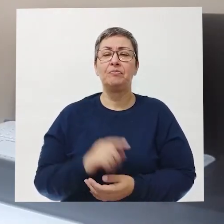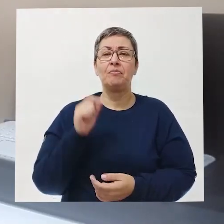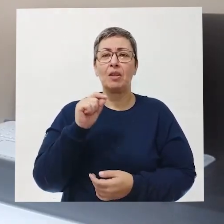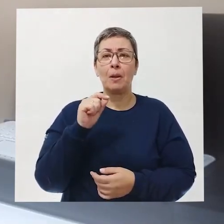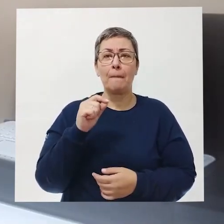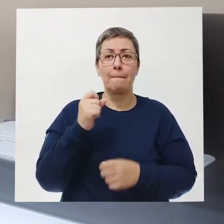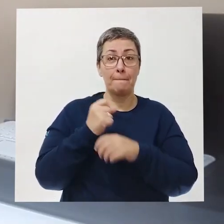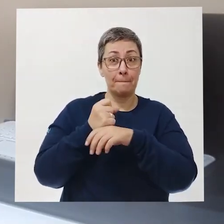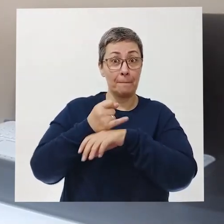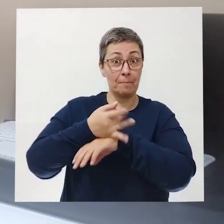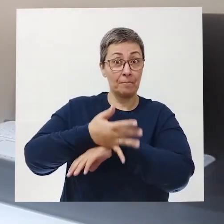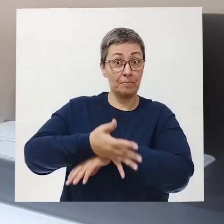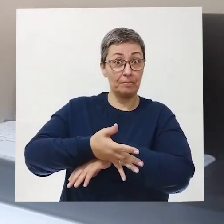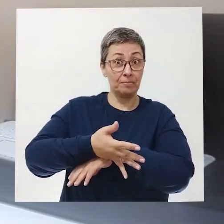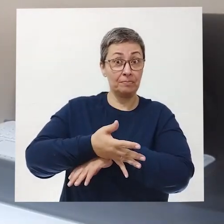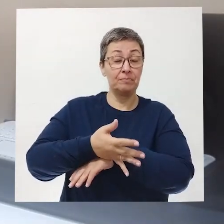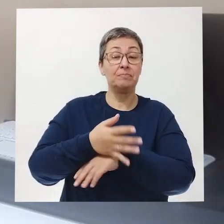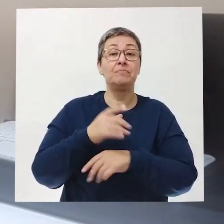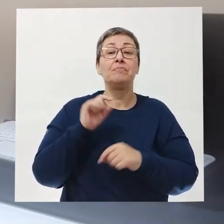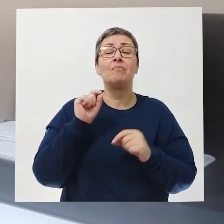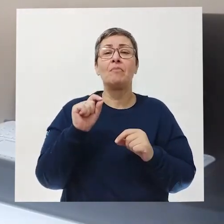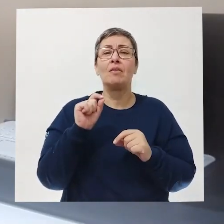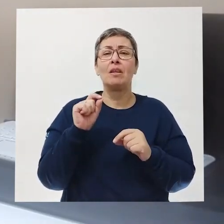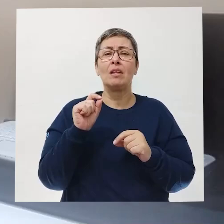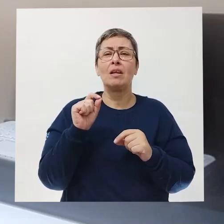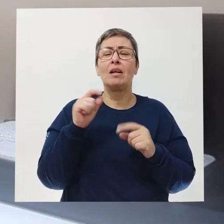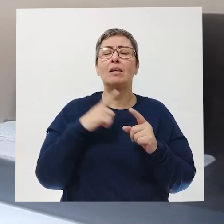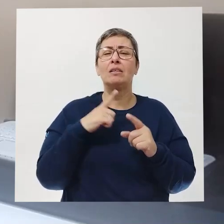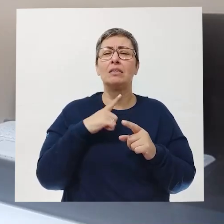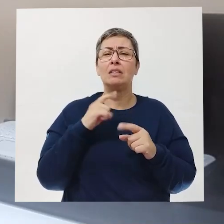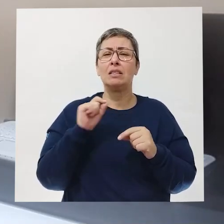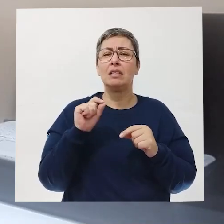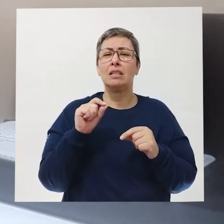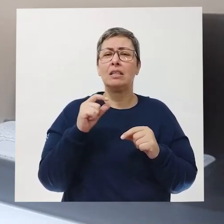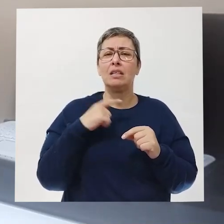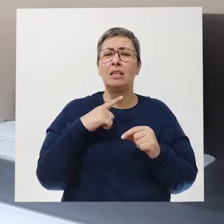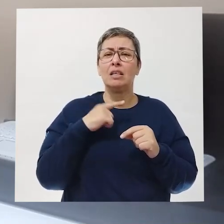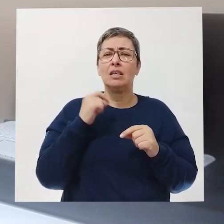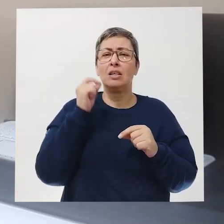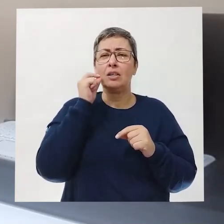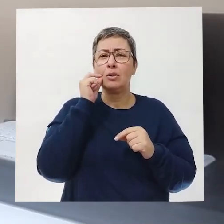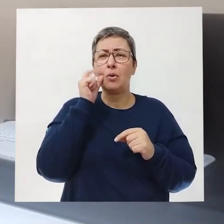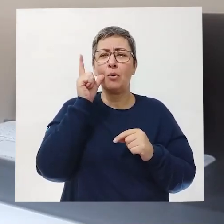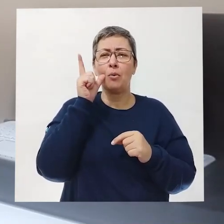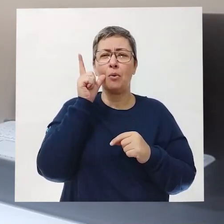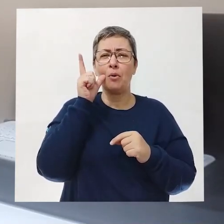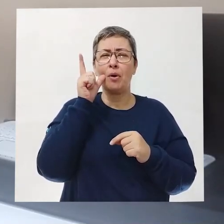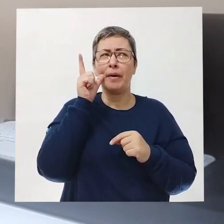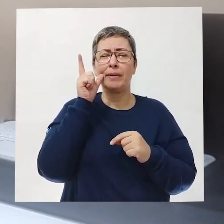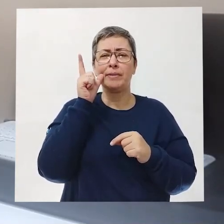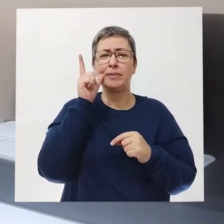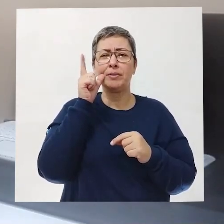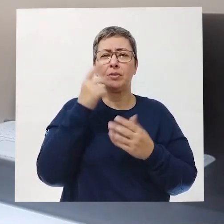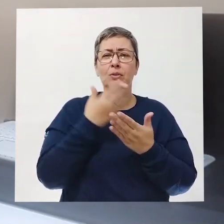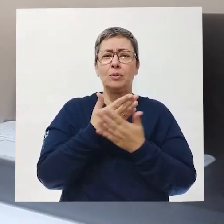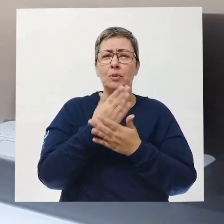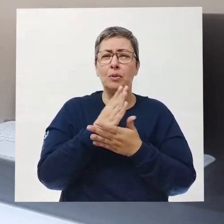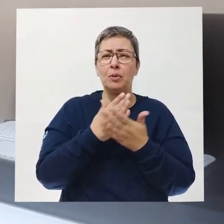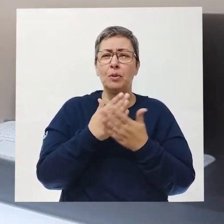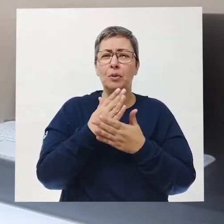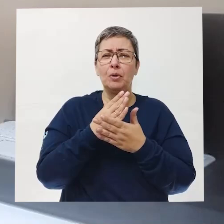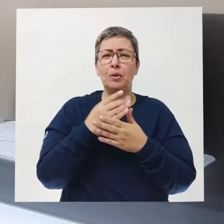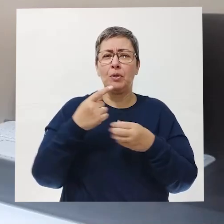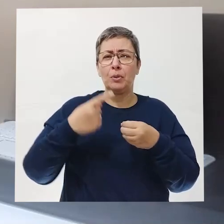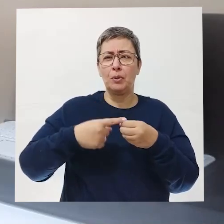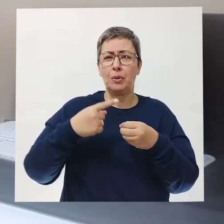É madrugada e você ainda está acordado, né? A